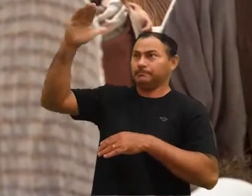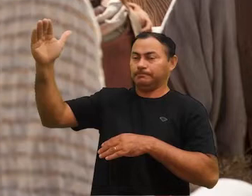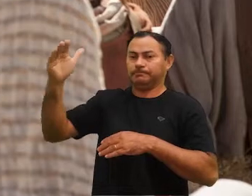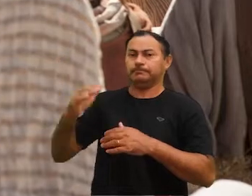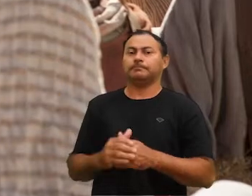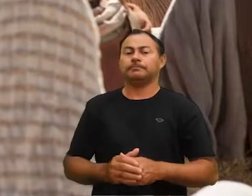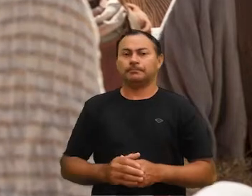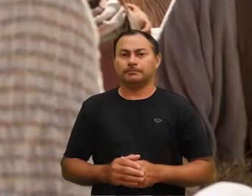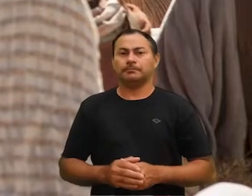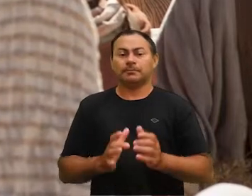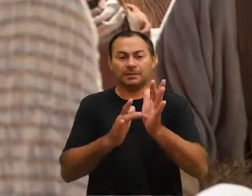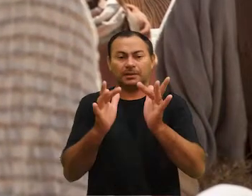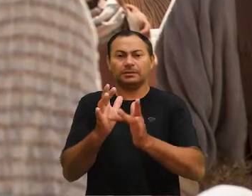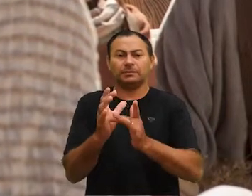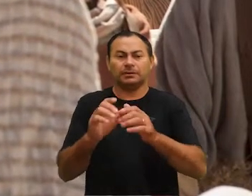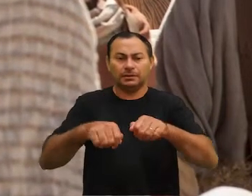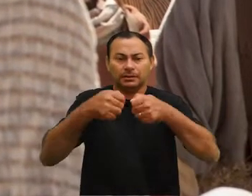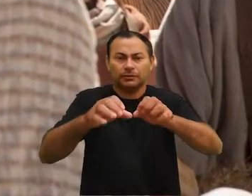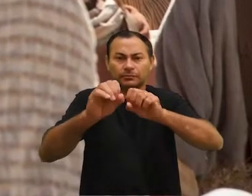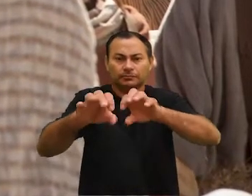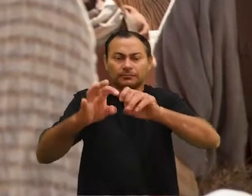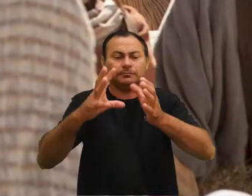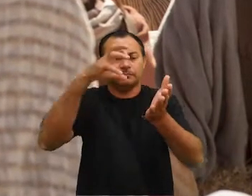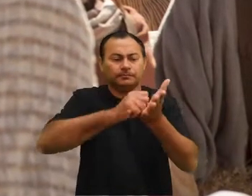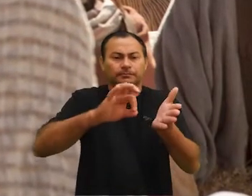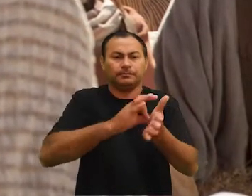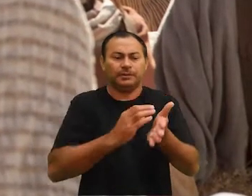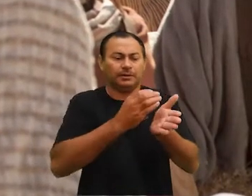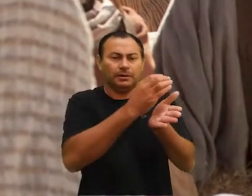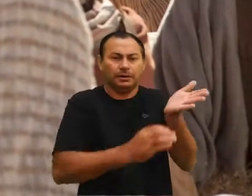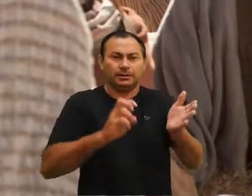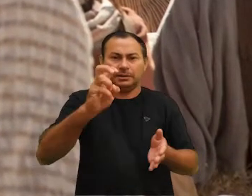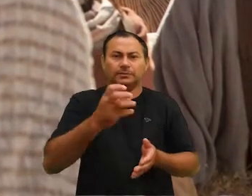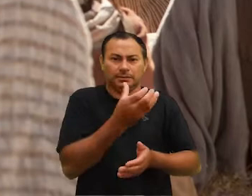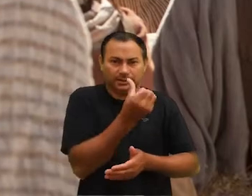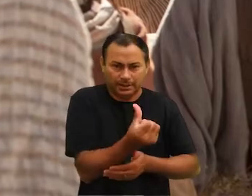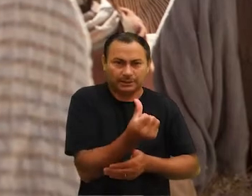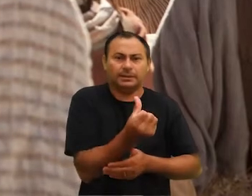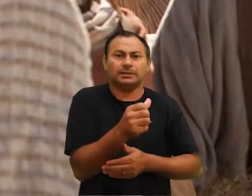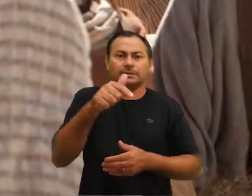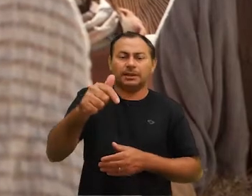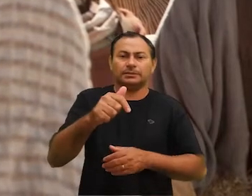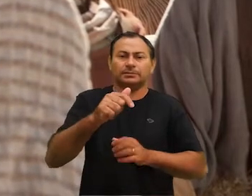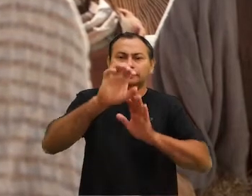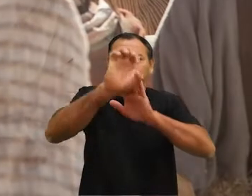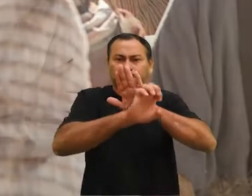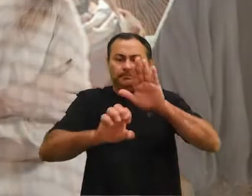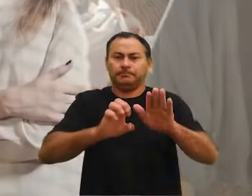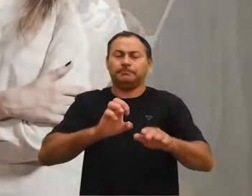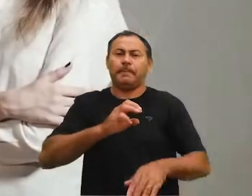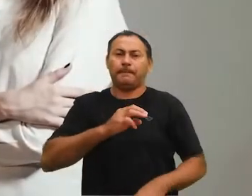no alto deste monte, Jesus deu o ensino que está registrado nos capítulos 5, 6 e 7 de